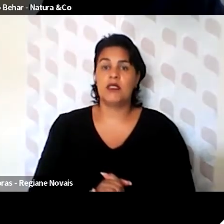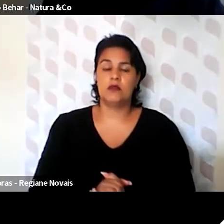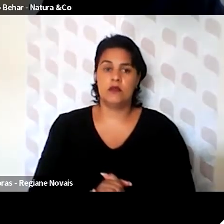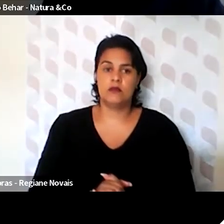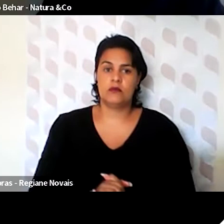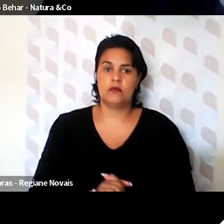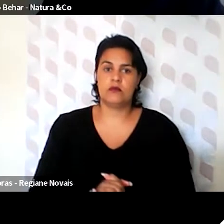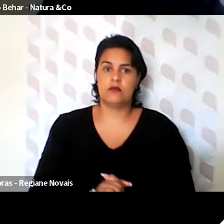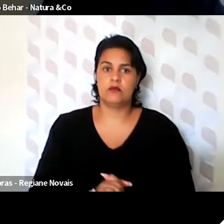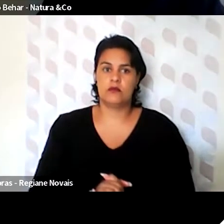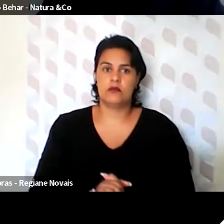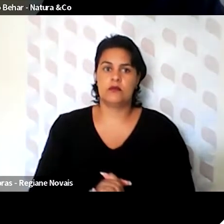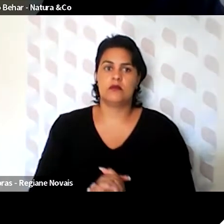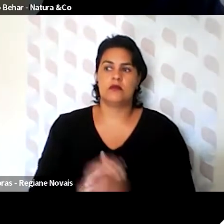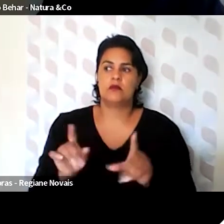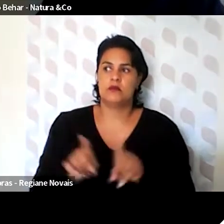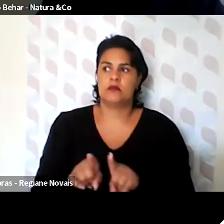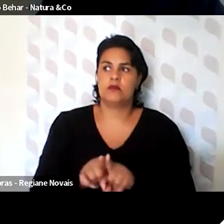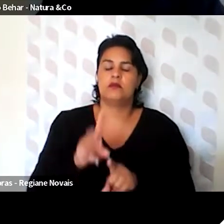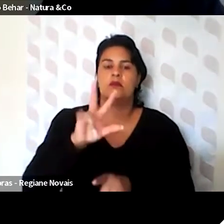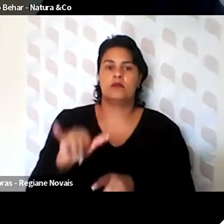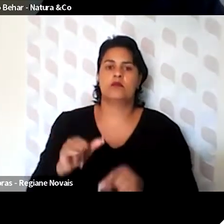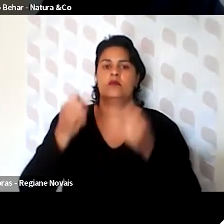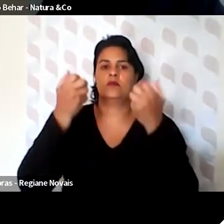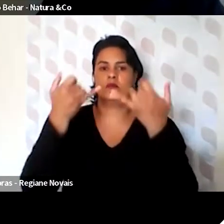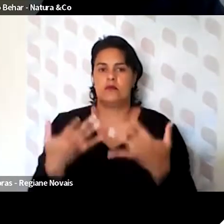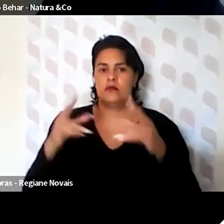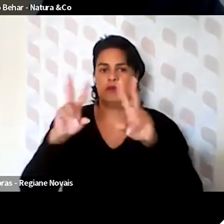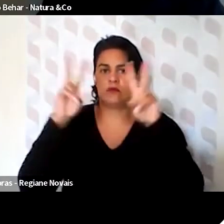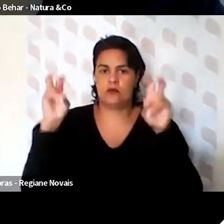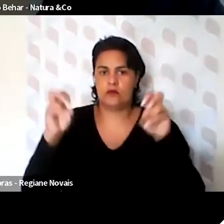Graças a ela, vamos ter perspectivas no